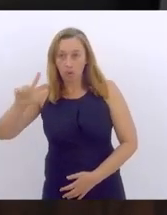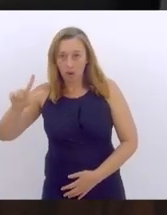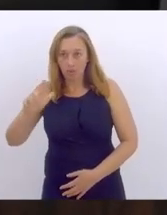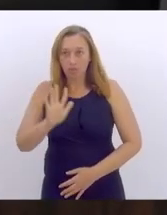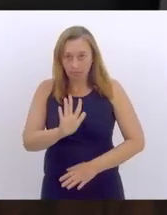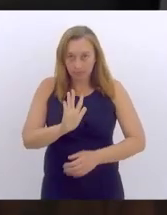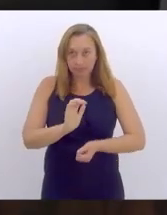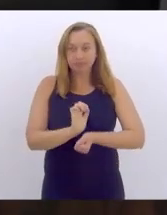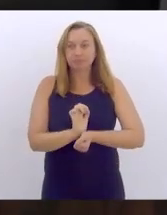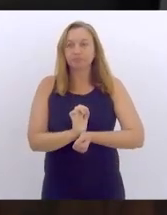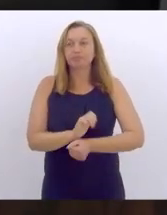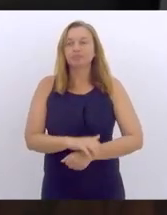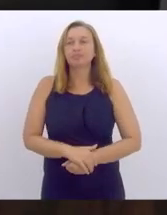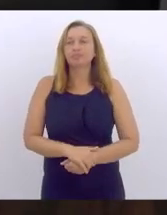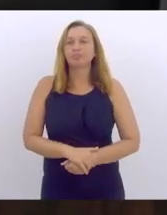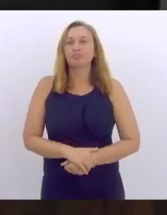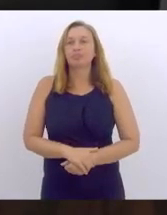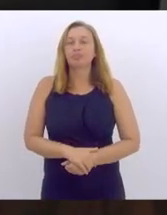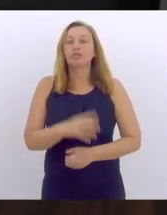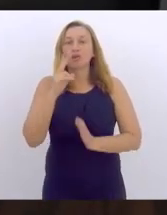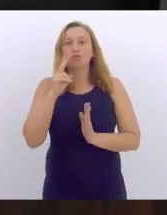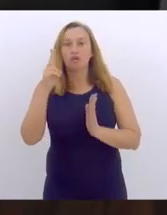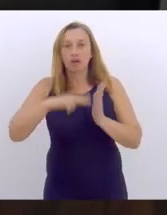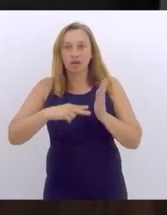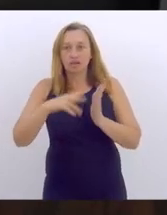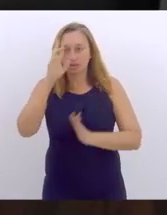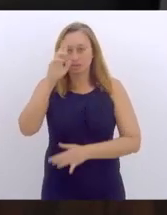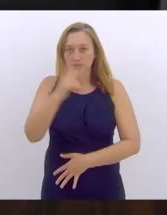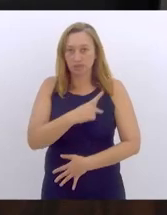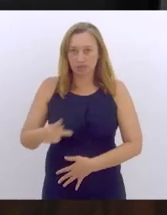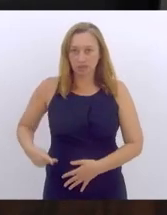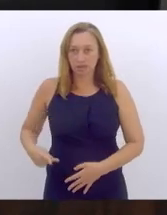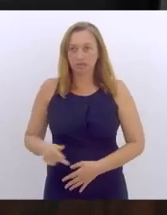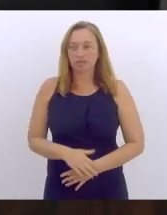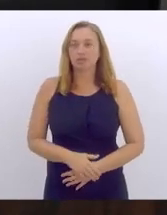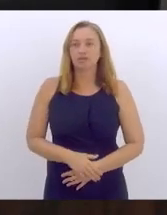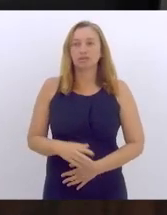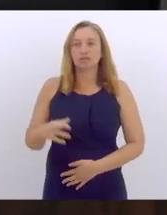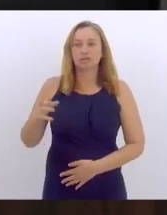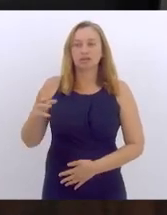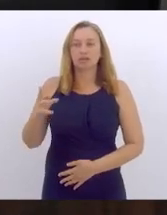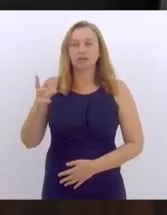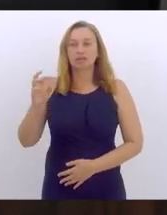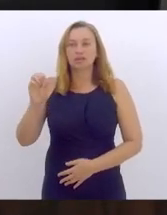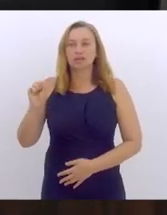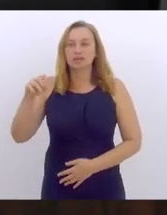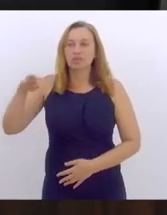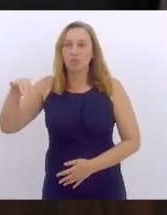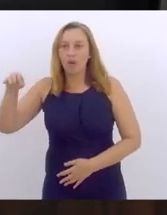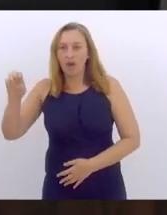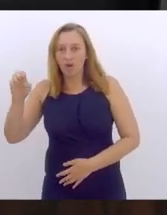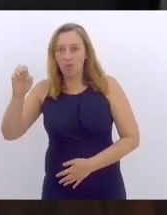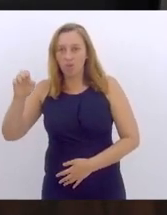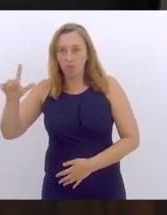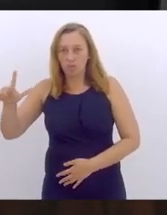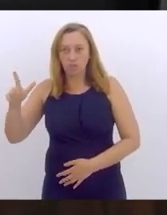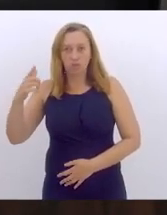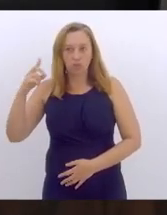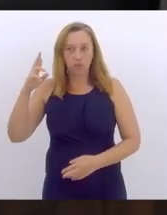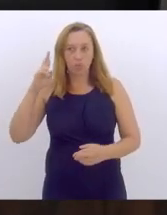ajuste. Então eu vou ler, senhor presidente. Só o ajuste. Está aberto, Samuel. Fecha, por favor, Samuel.